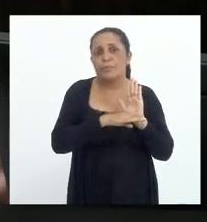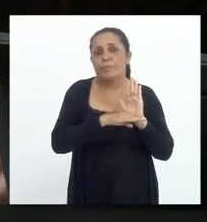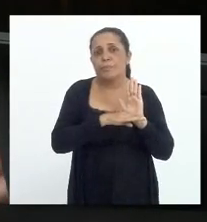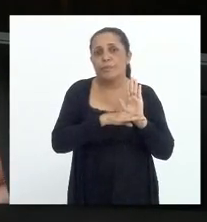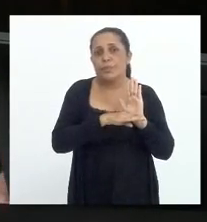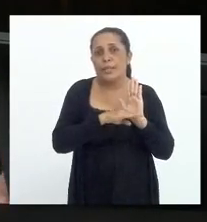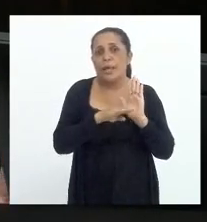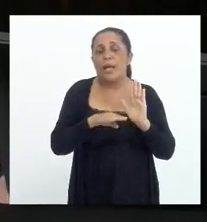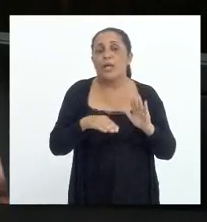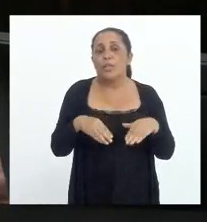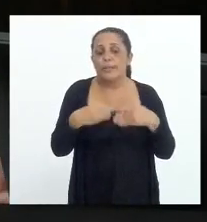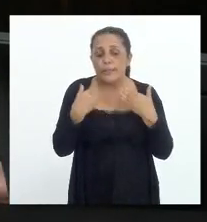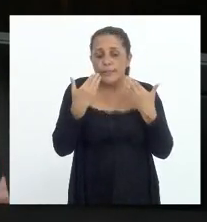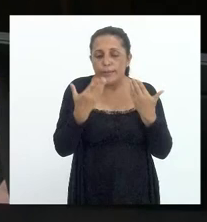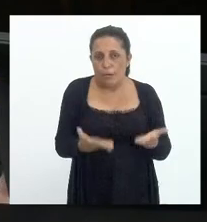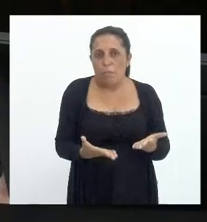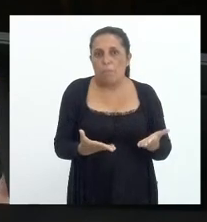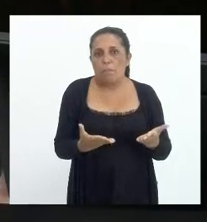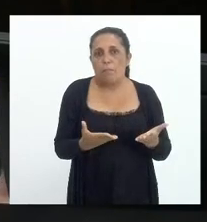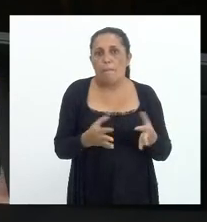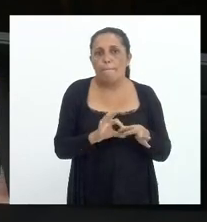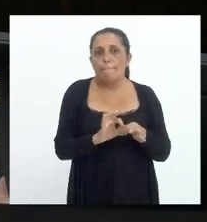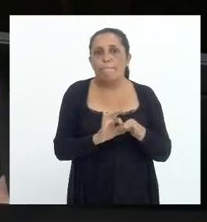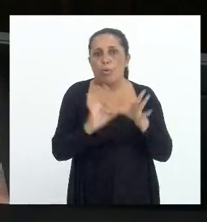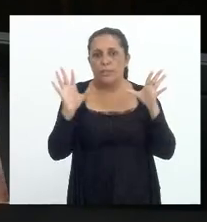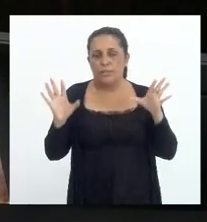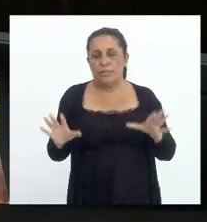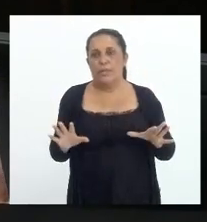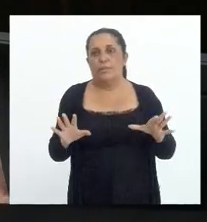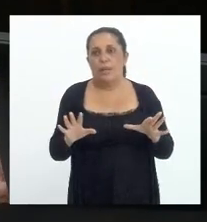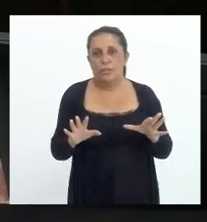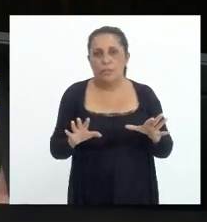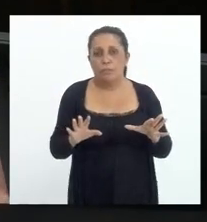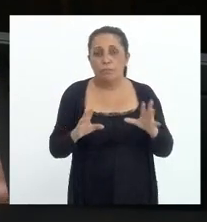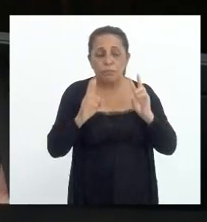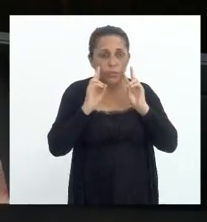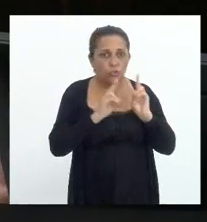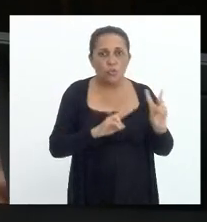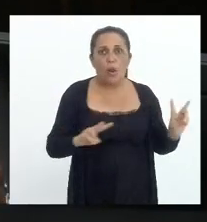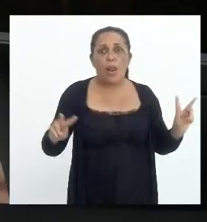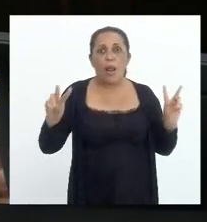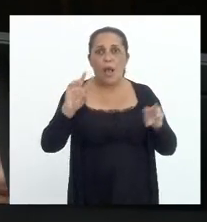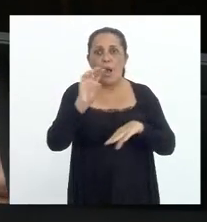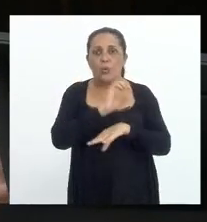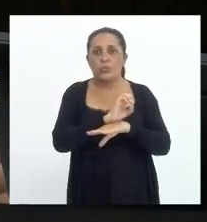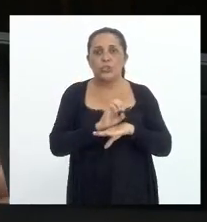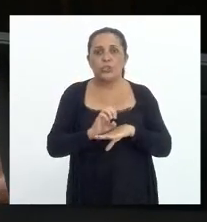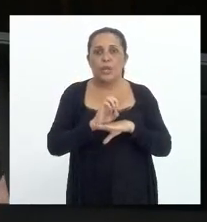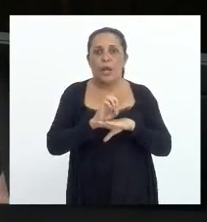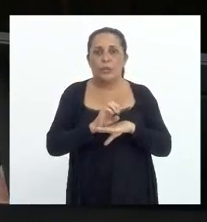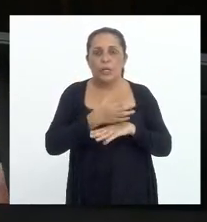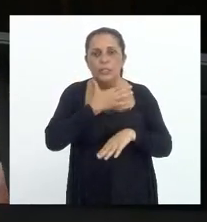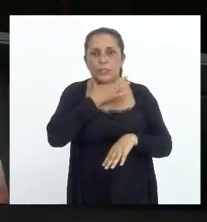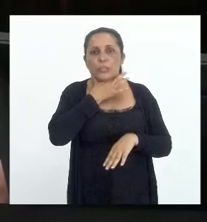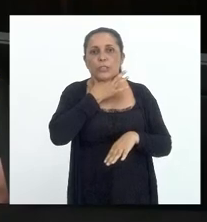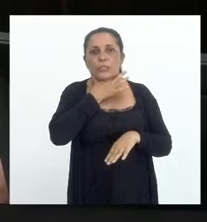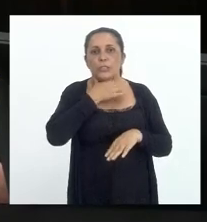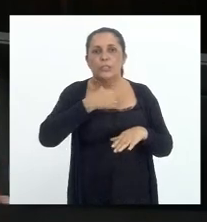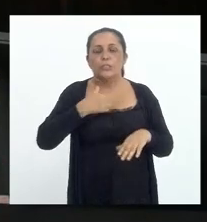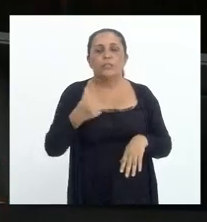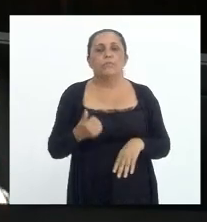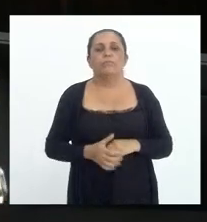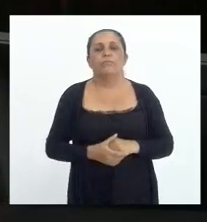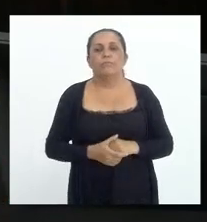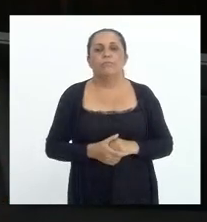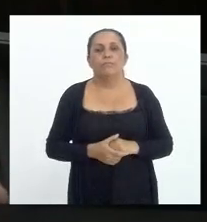ele nos deu essa possibilidade de olhar o Estado sem a corda no pescoço.